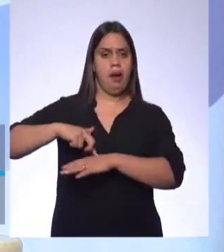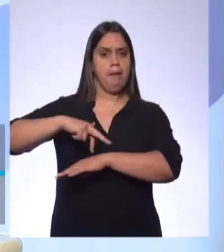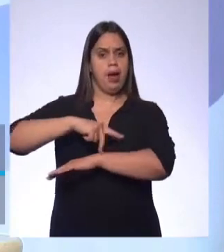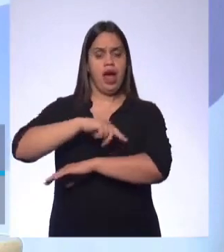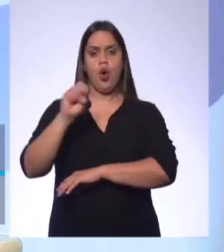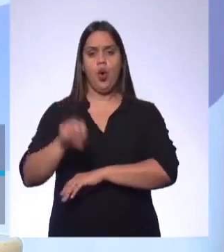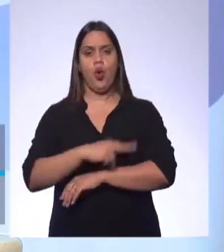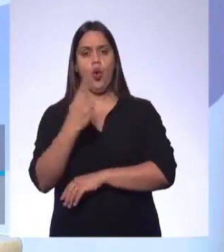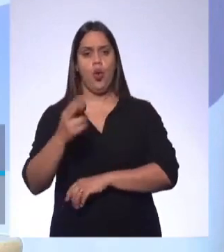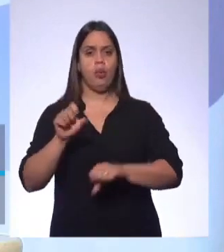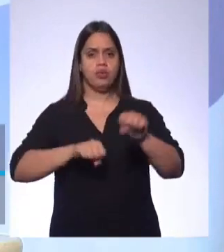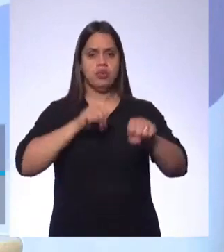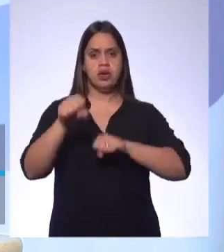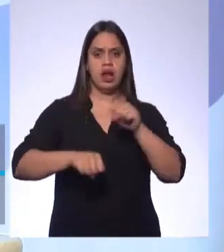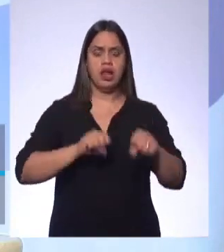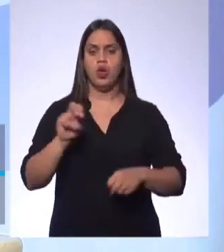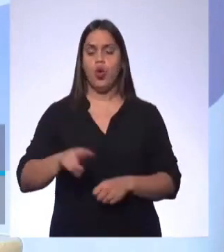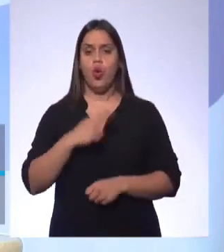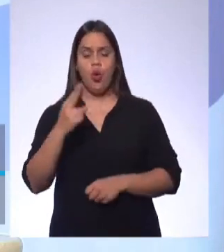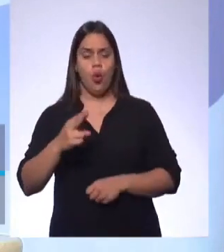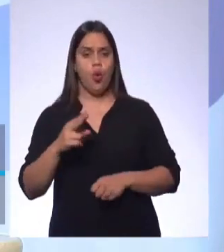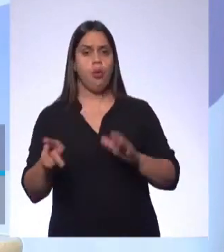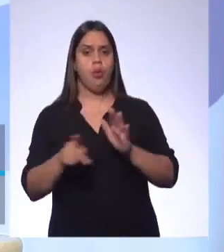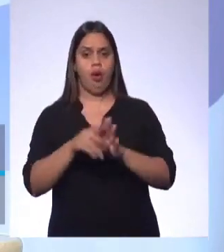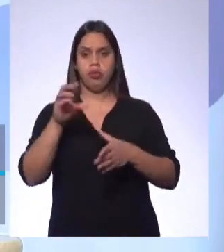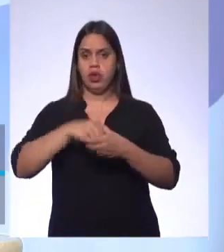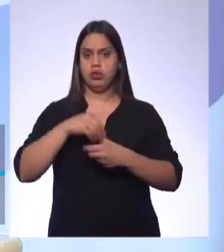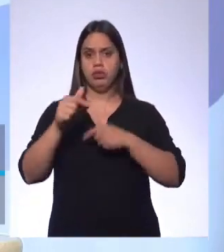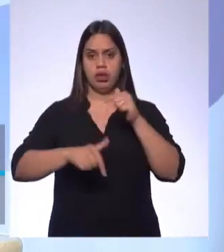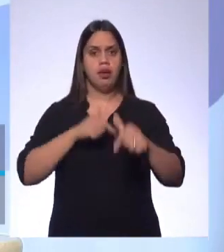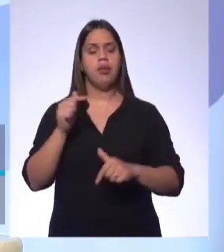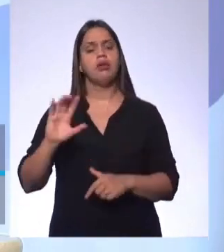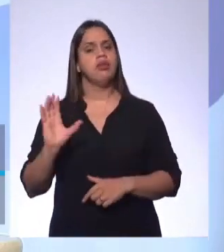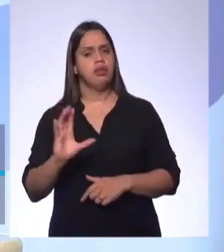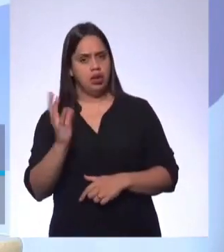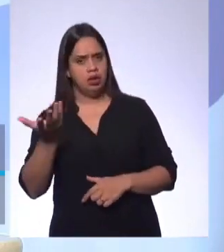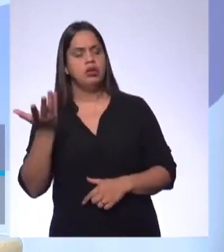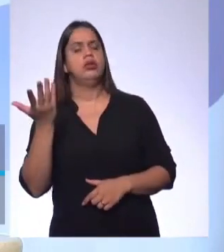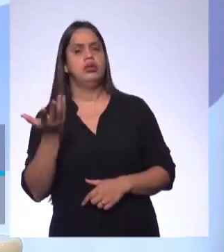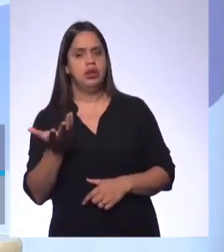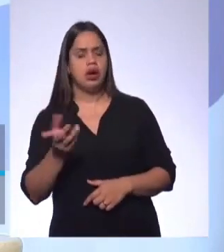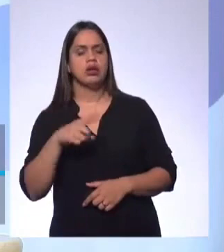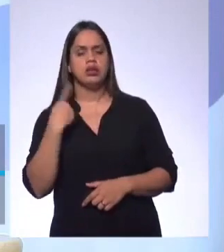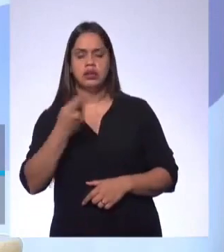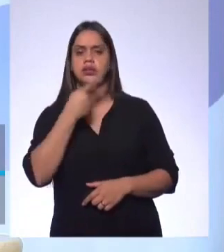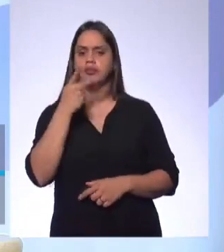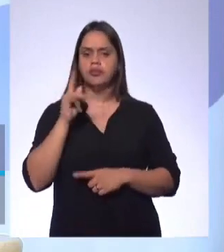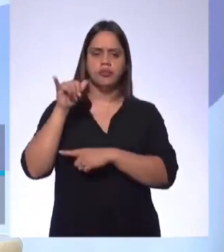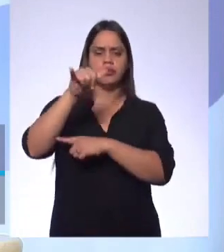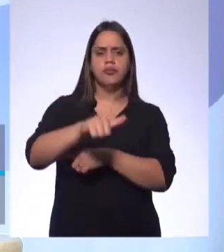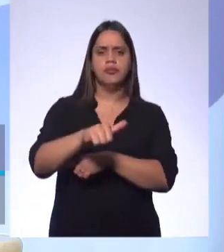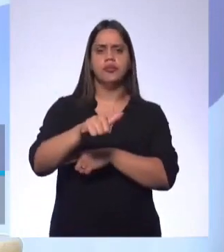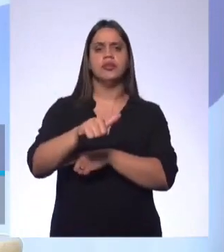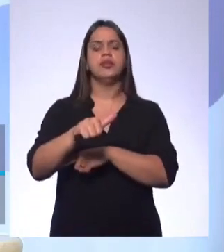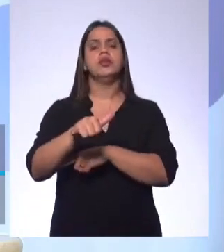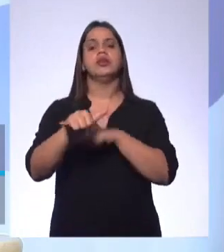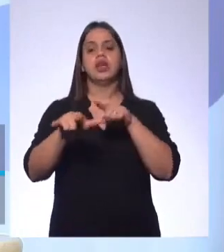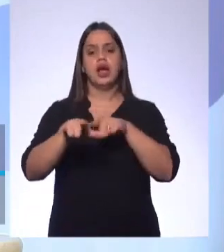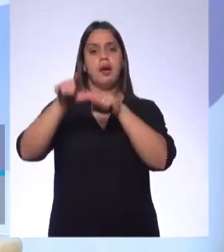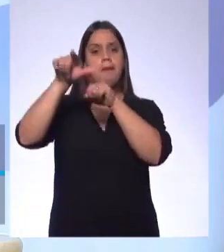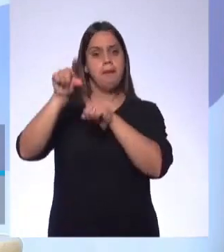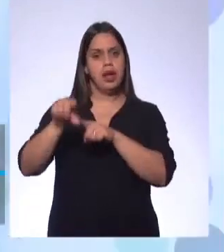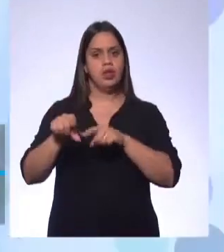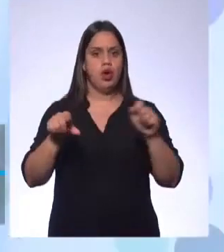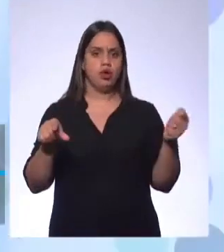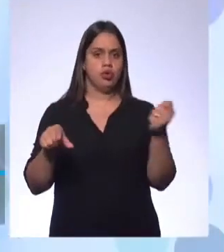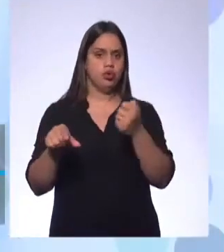de bicicleta, acidente de trabalho, do que acontecem, né, acidentes quando a gente fala de avião. Exatamente. Né? Nós